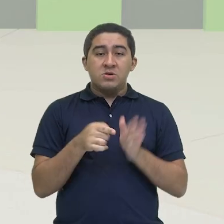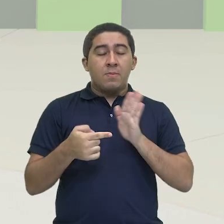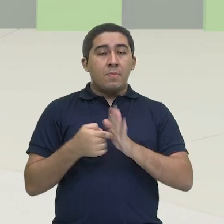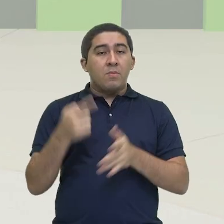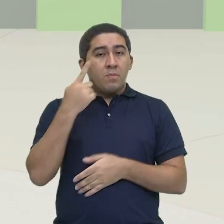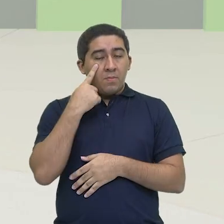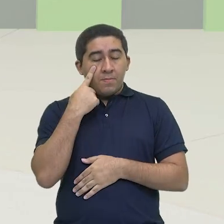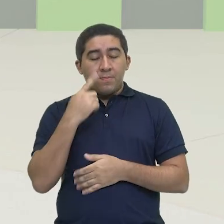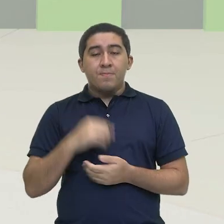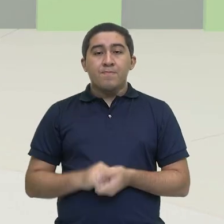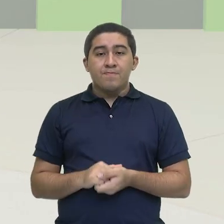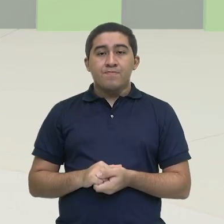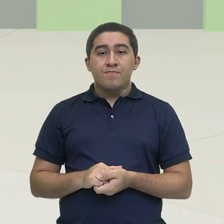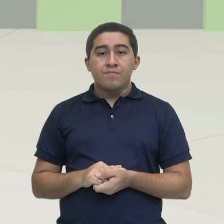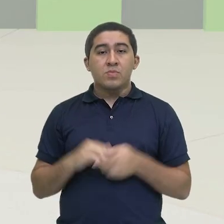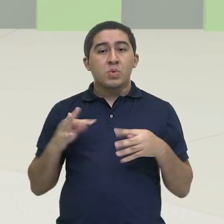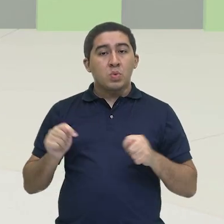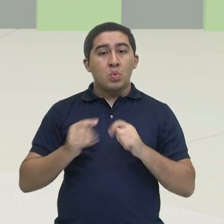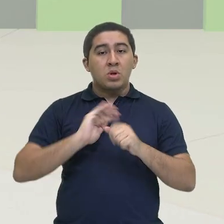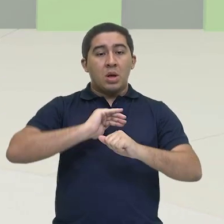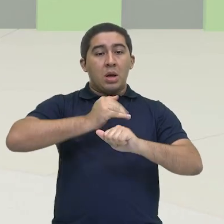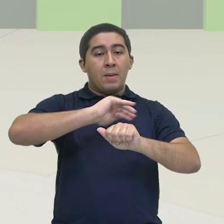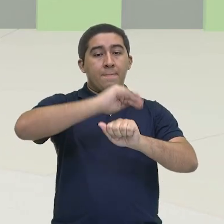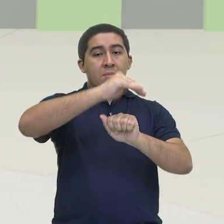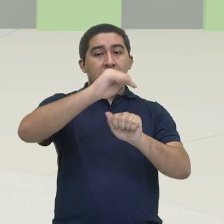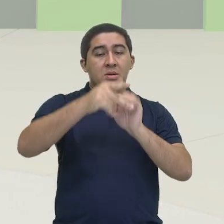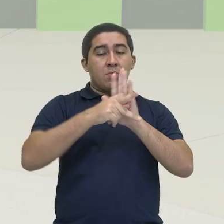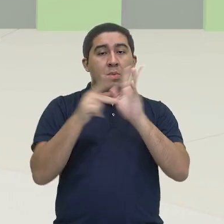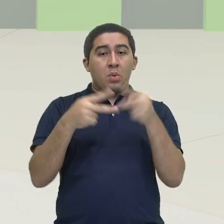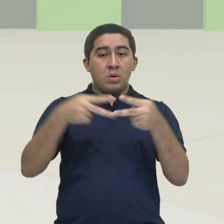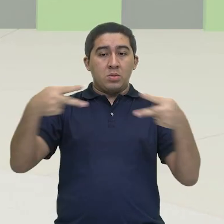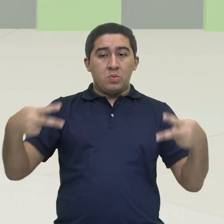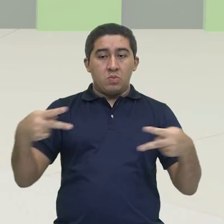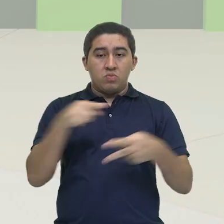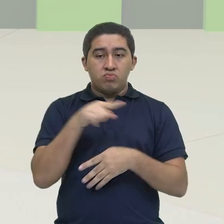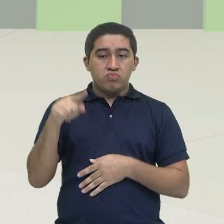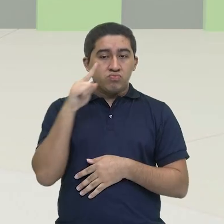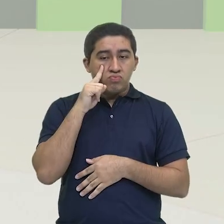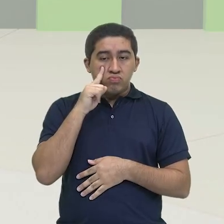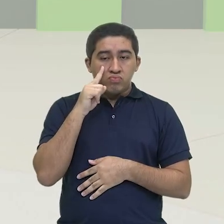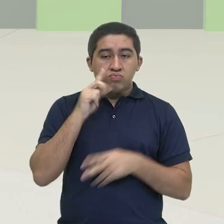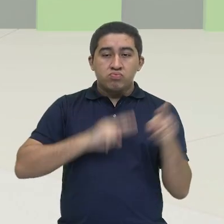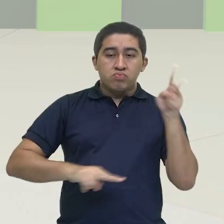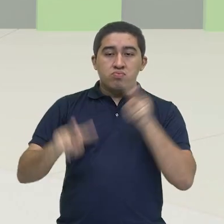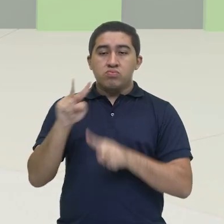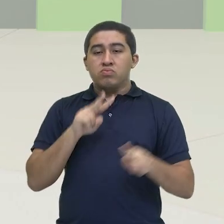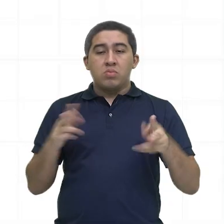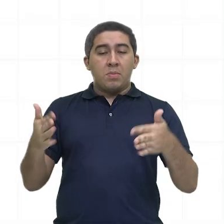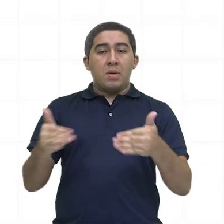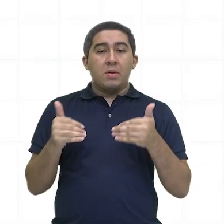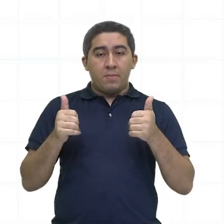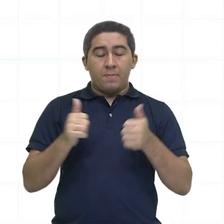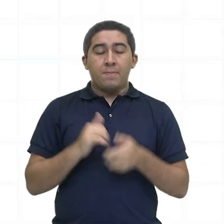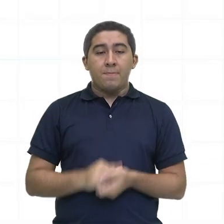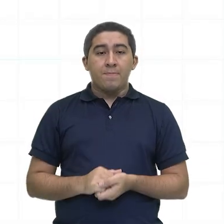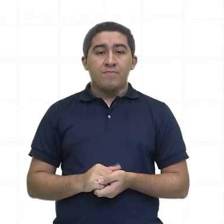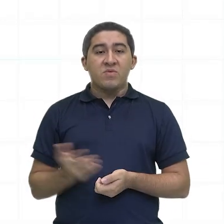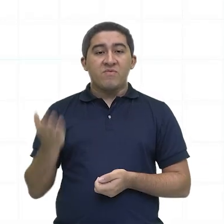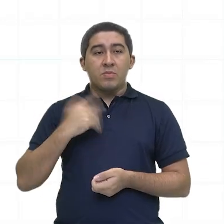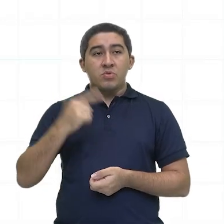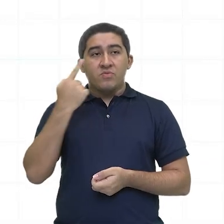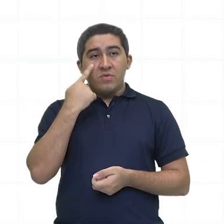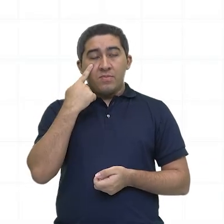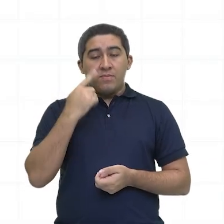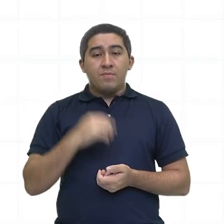vocês essas camadas aqui no link interativo para vocês conseguirem enxergar melhor. Vamos